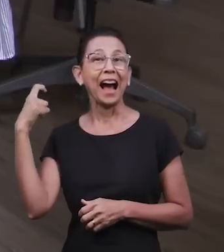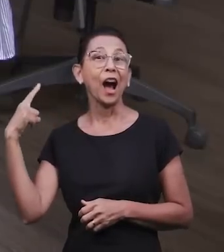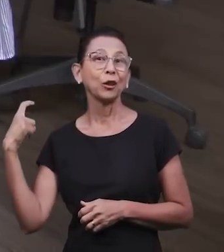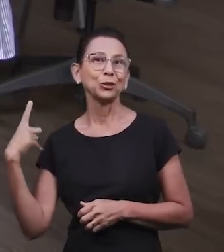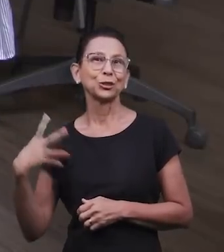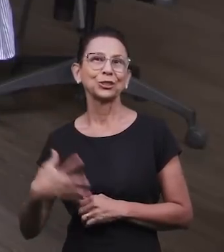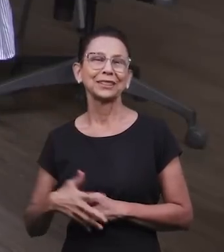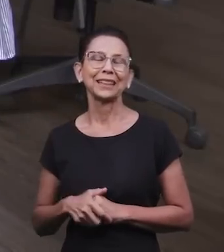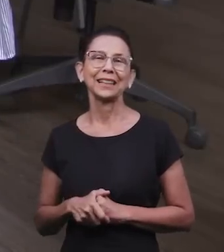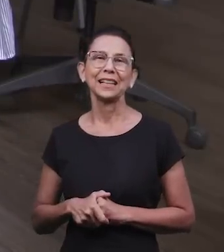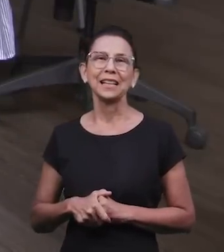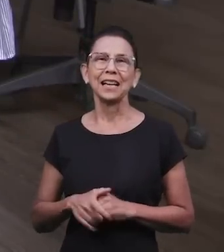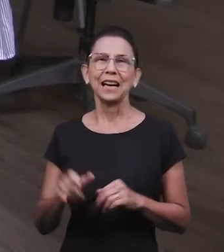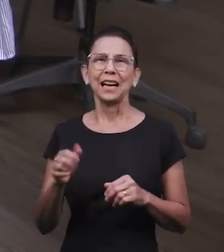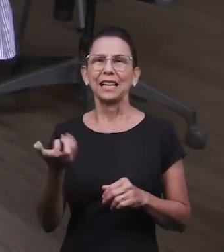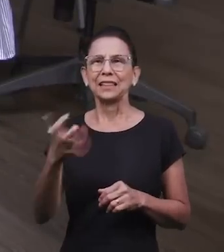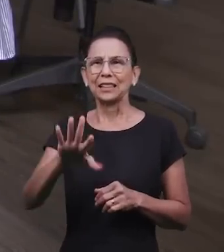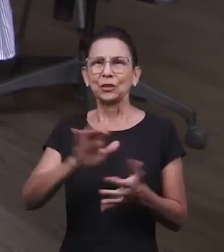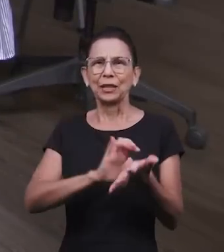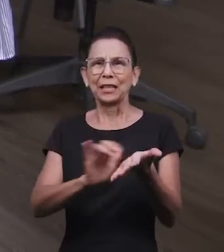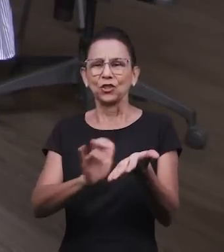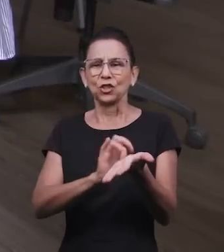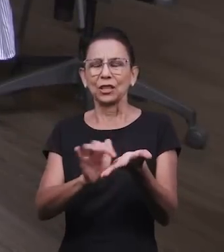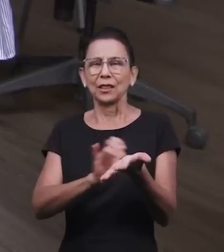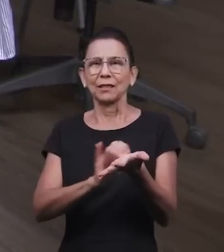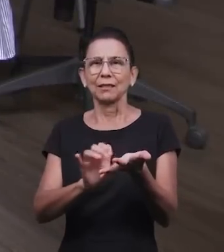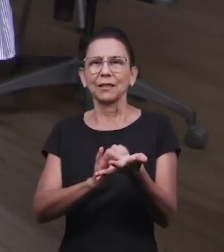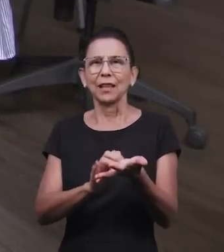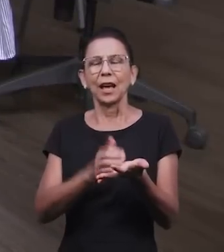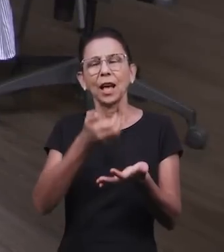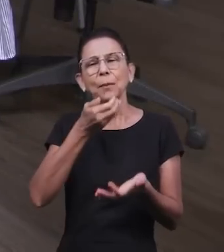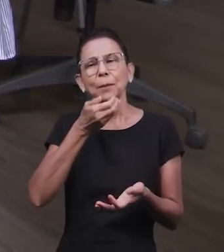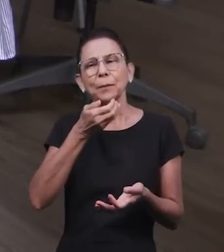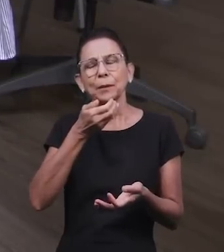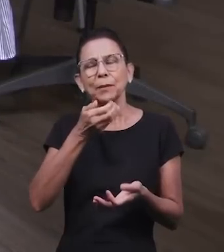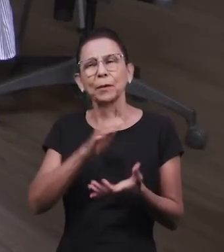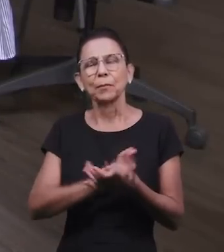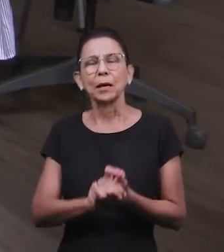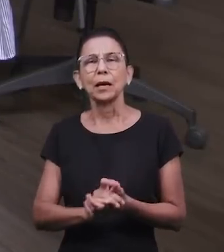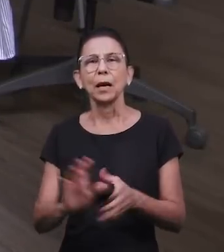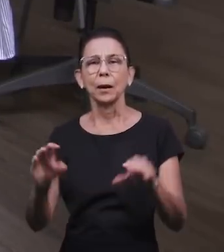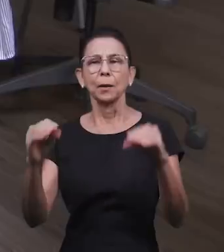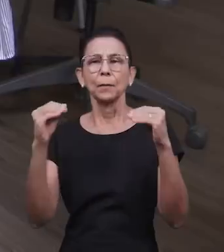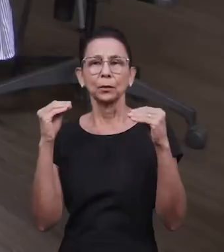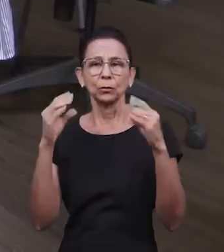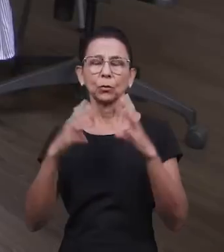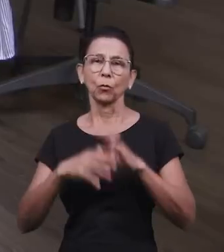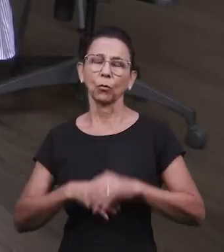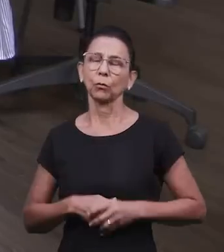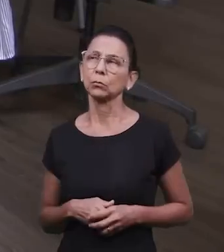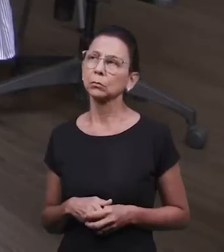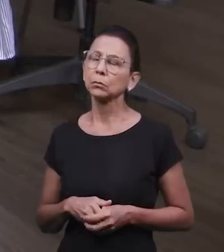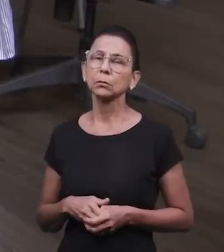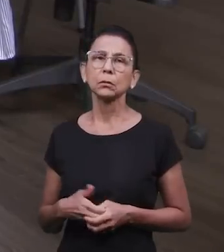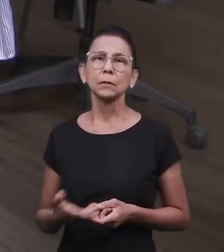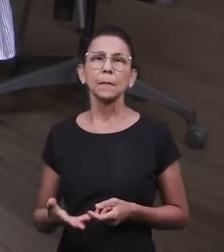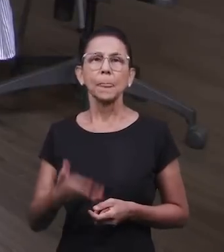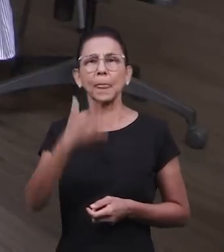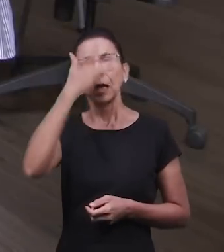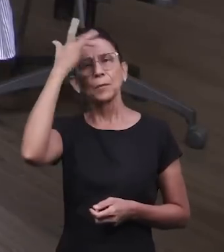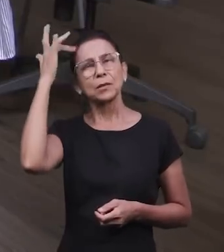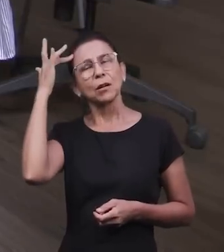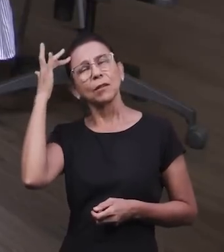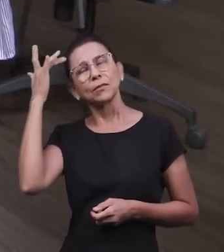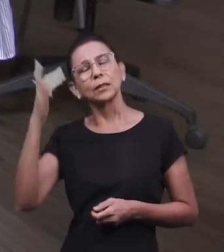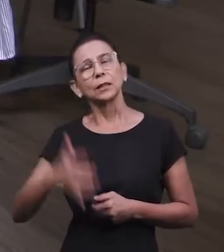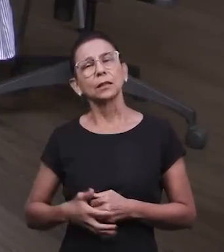áudio, às vezes são 7 segundos, 10 segundos, que a pessoa não respeitou o seu tempo, a pessoa estava pensando alto e mandou o